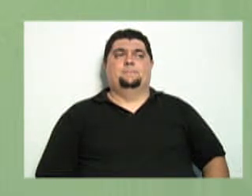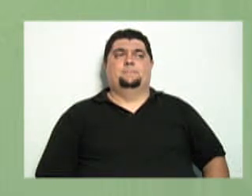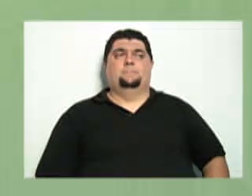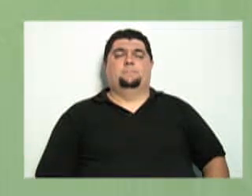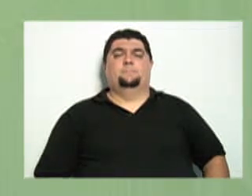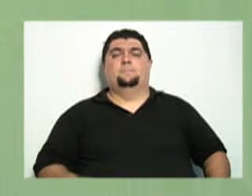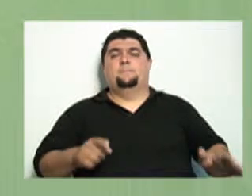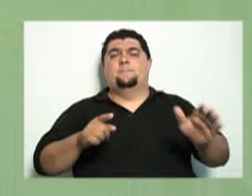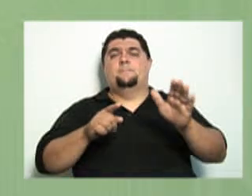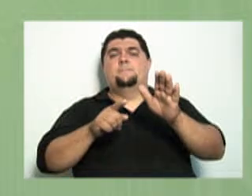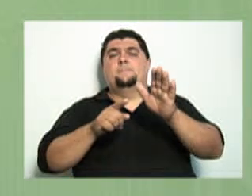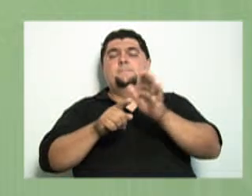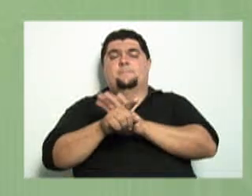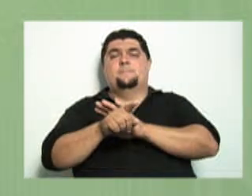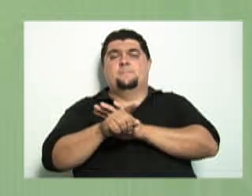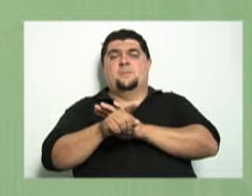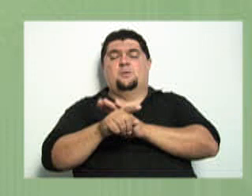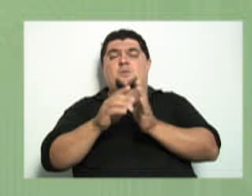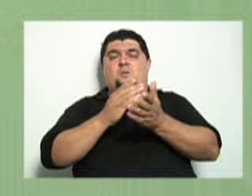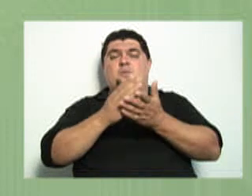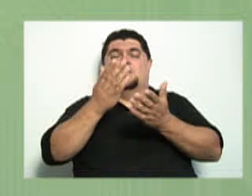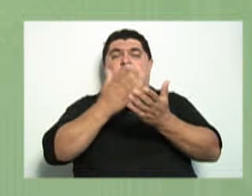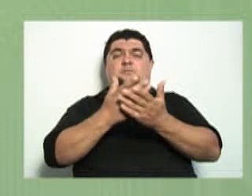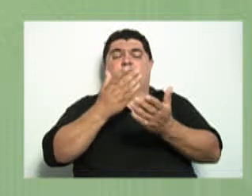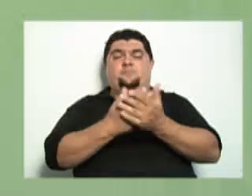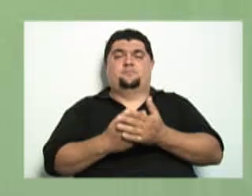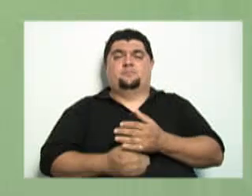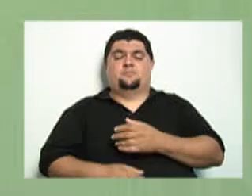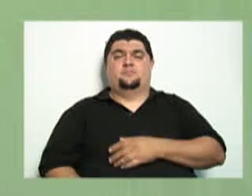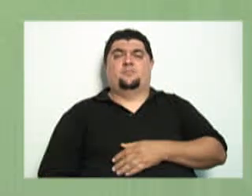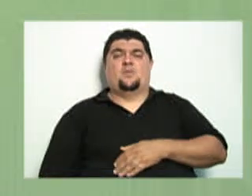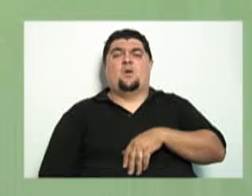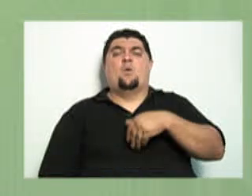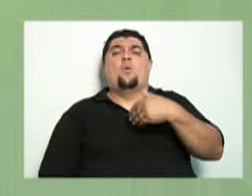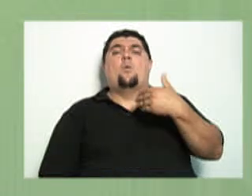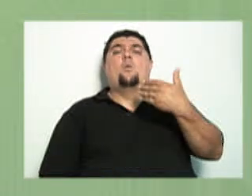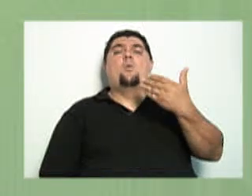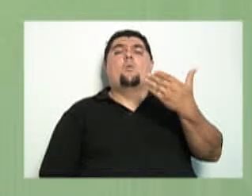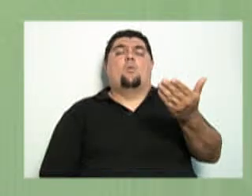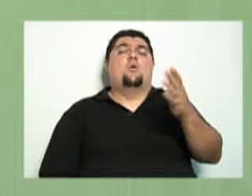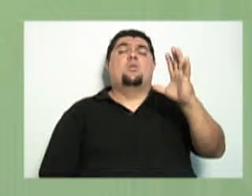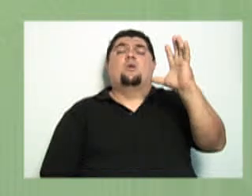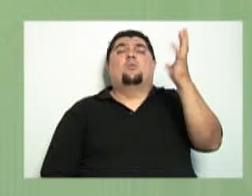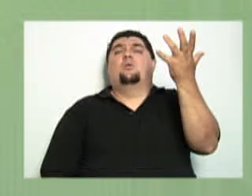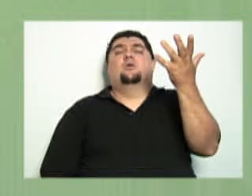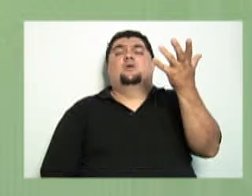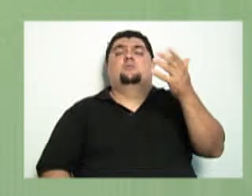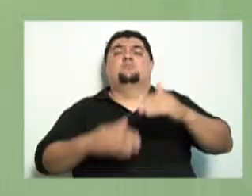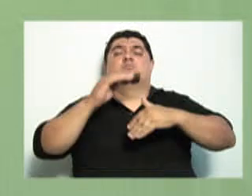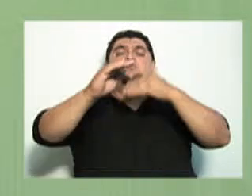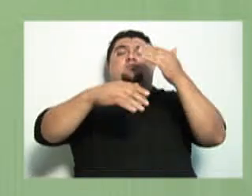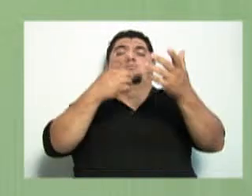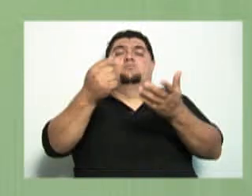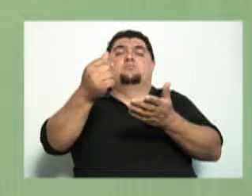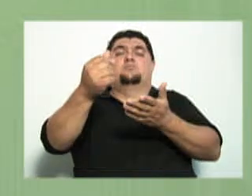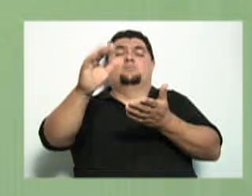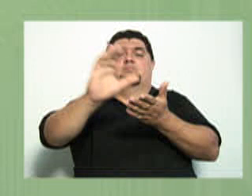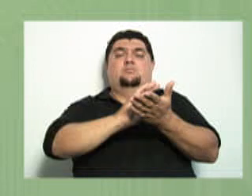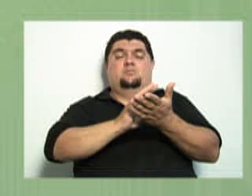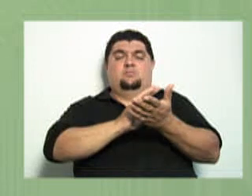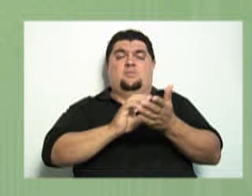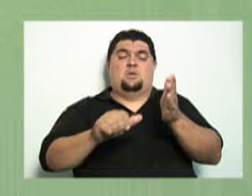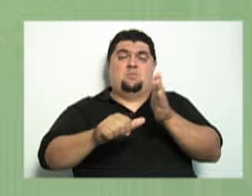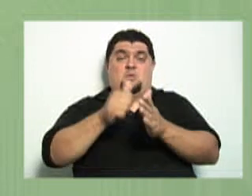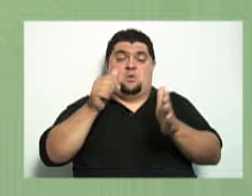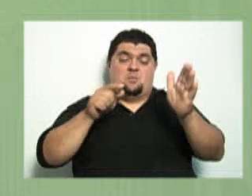A pergunta grande do começo da aula é: quando ocorre o desenvolvimento econômico? Essa é a pergunta de partida que a gente